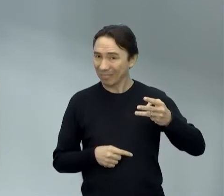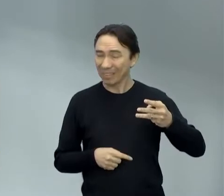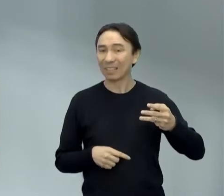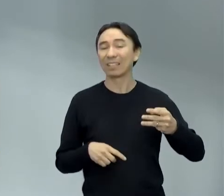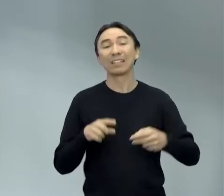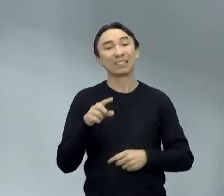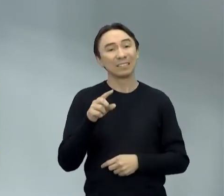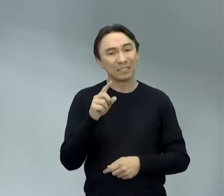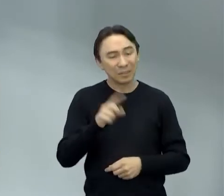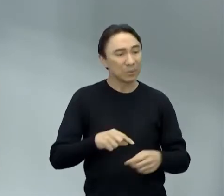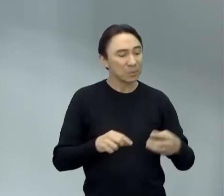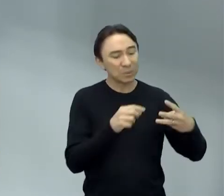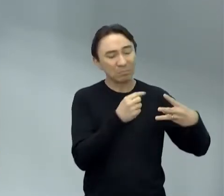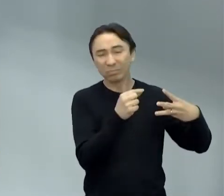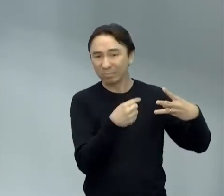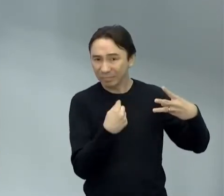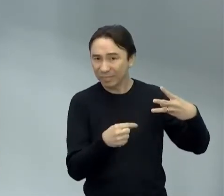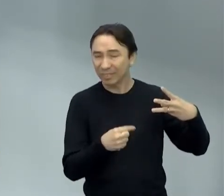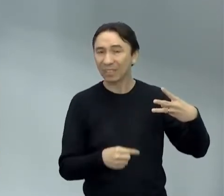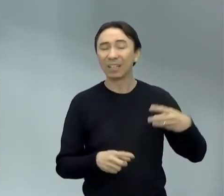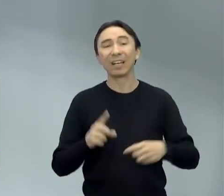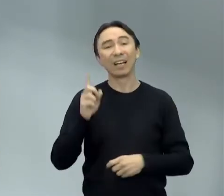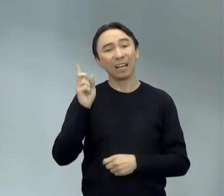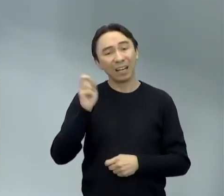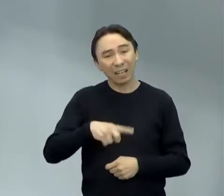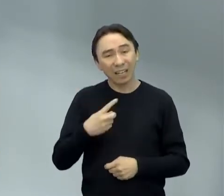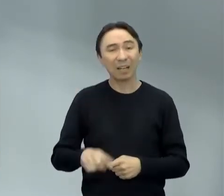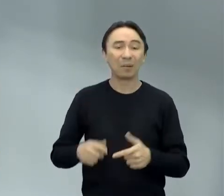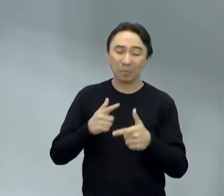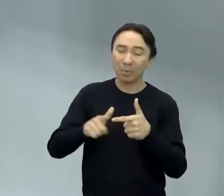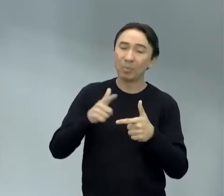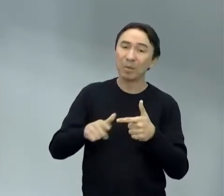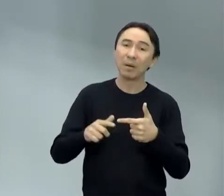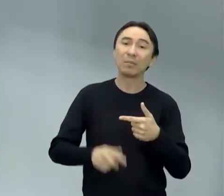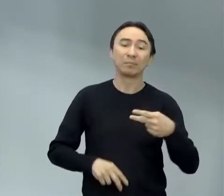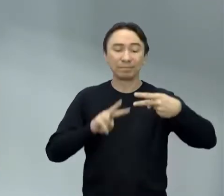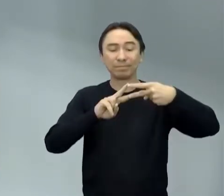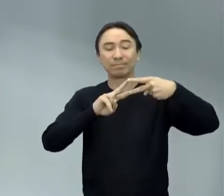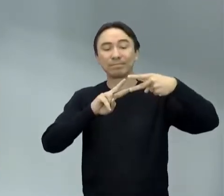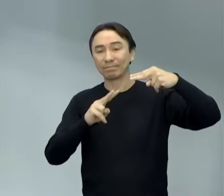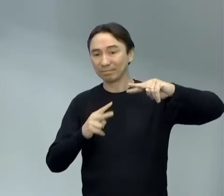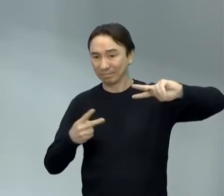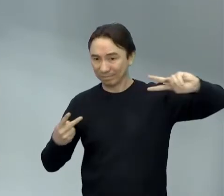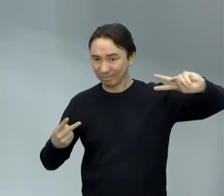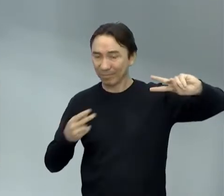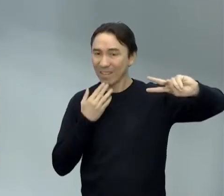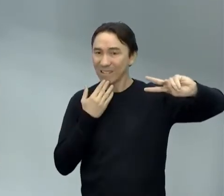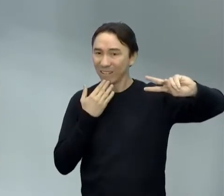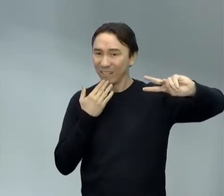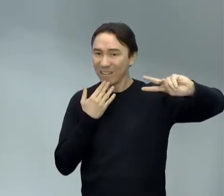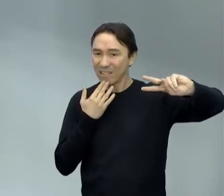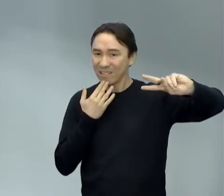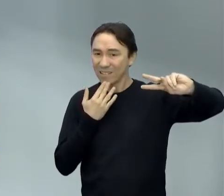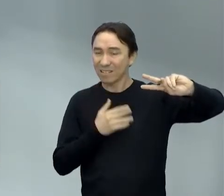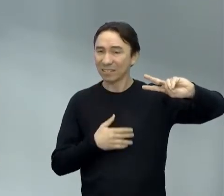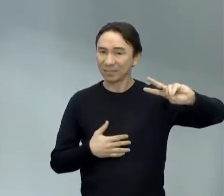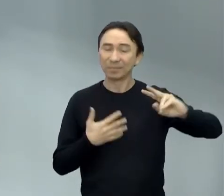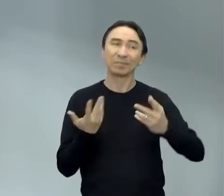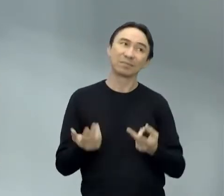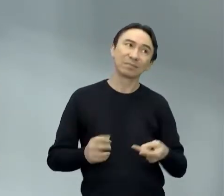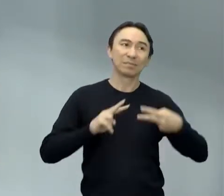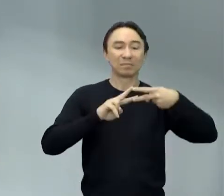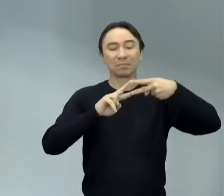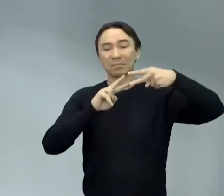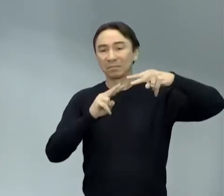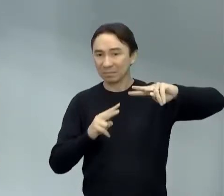prognatismo mandibular, a gente considera uma desordem genética. Se é uma desordem genética, então eu